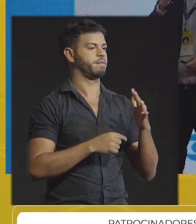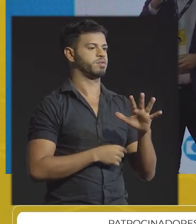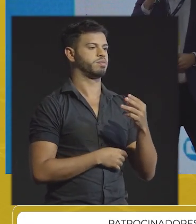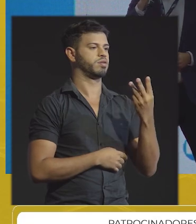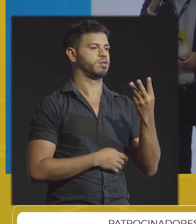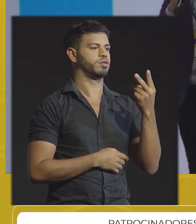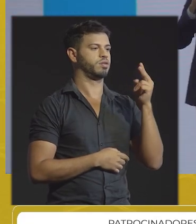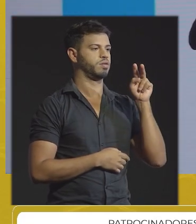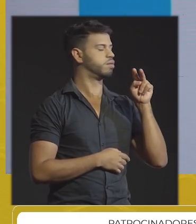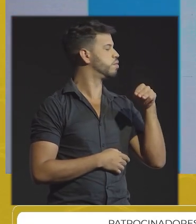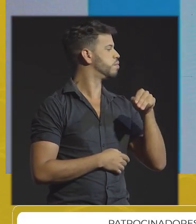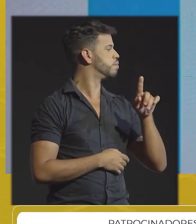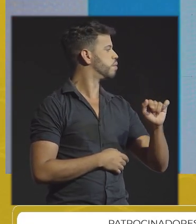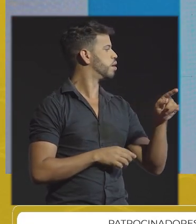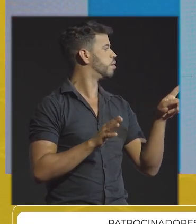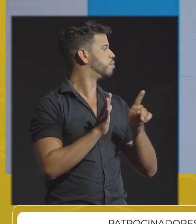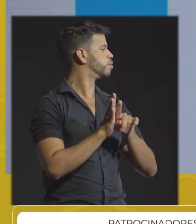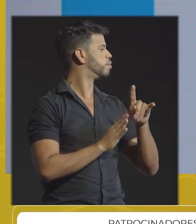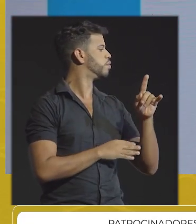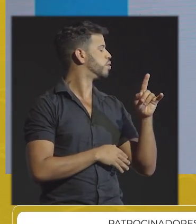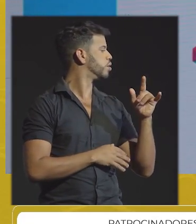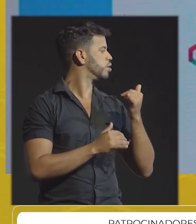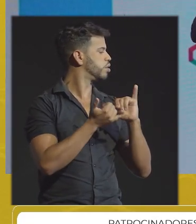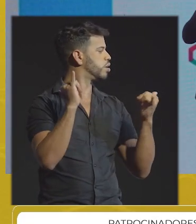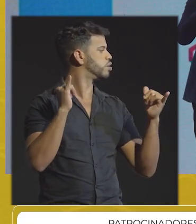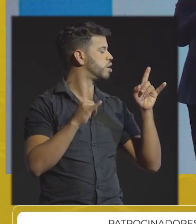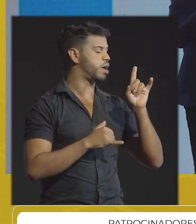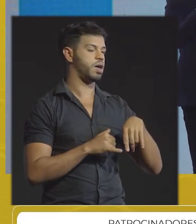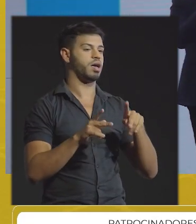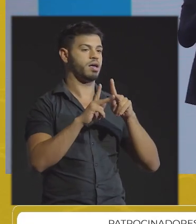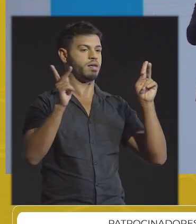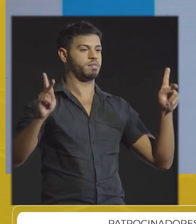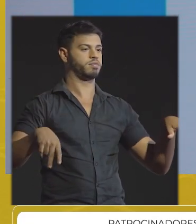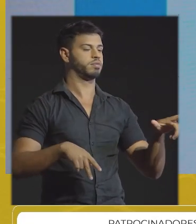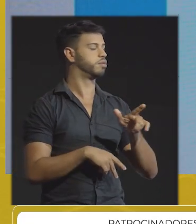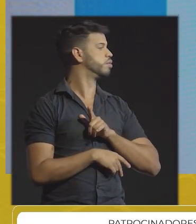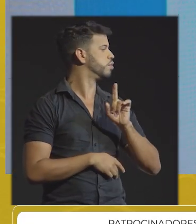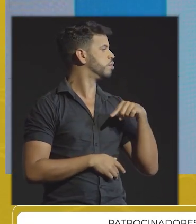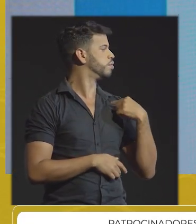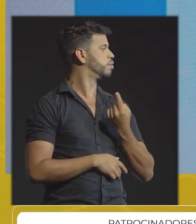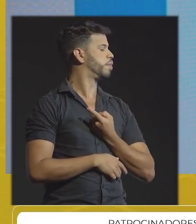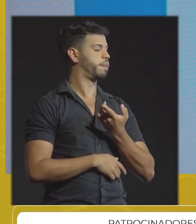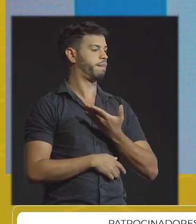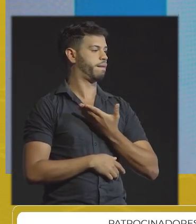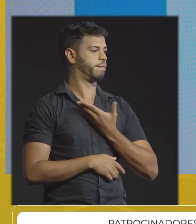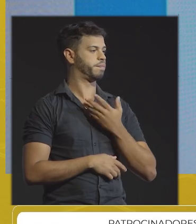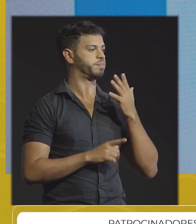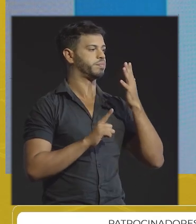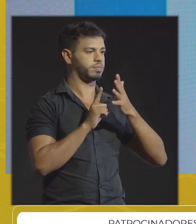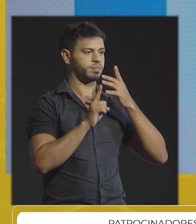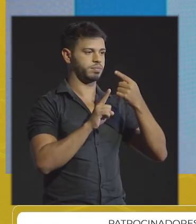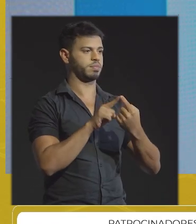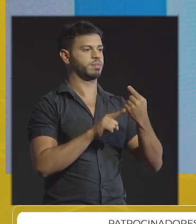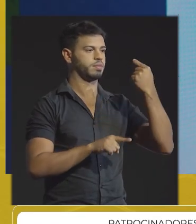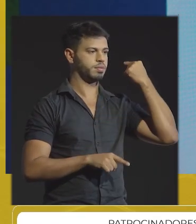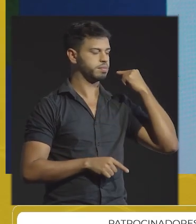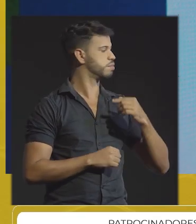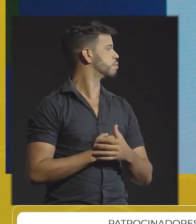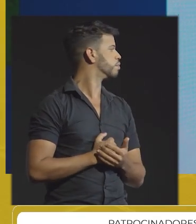2 MW médio de energia esse projeto tem o Raid que o nosso amigo comentou na na palestra